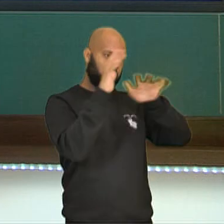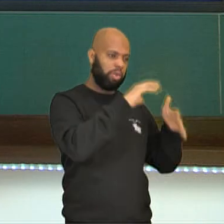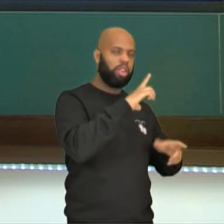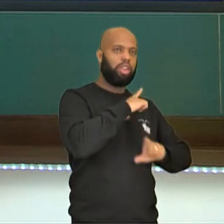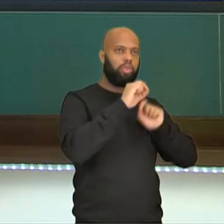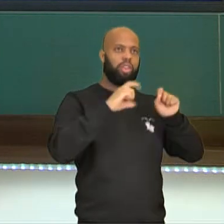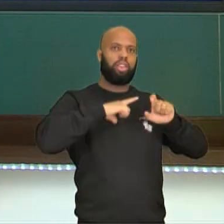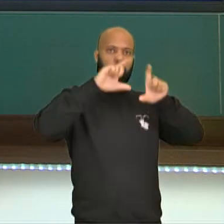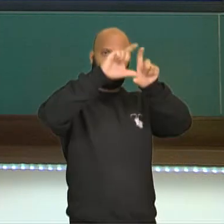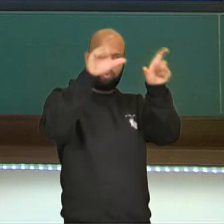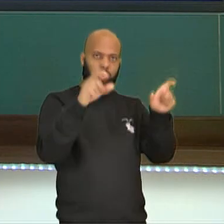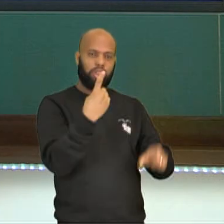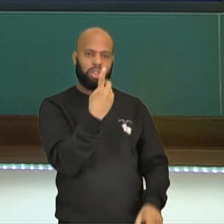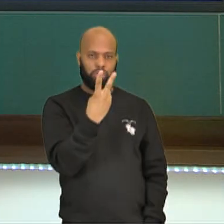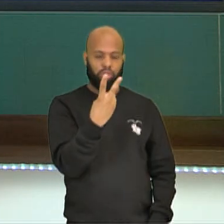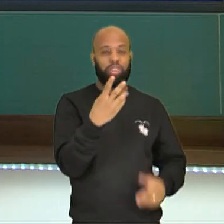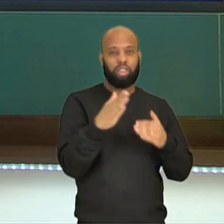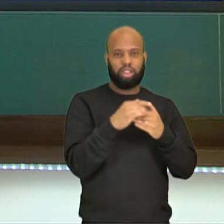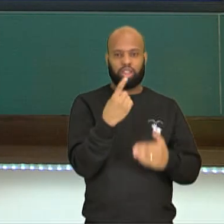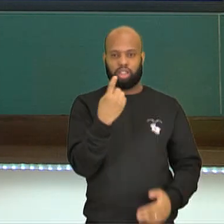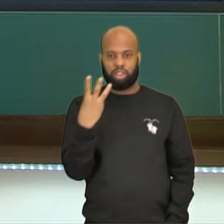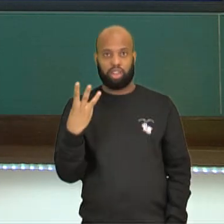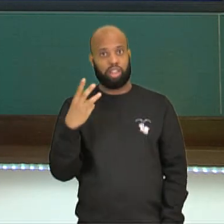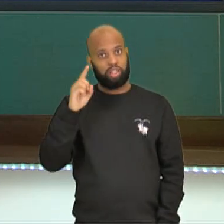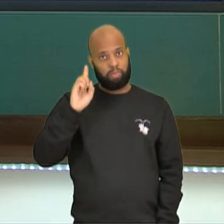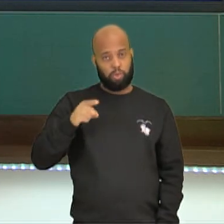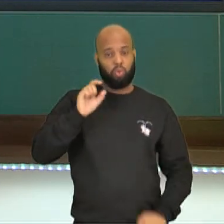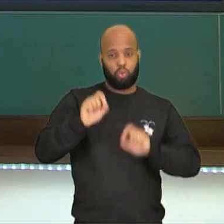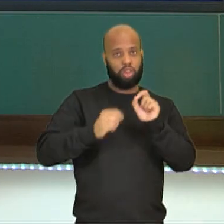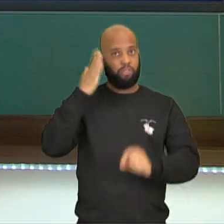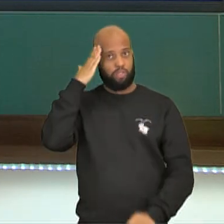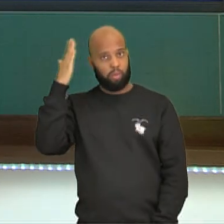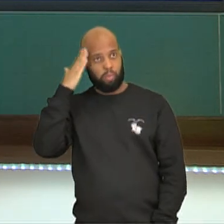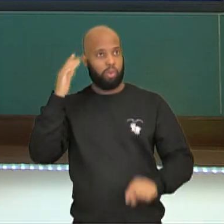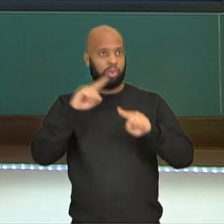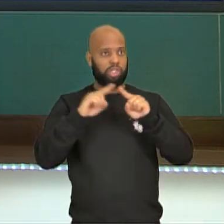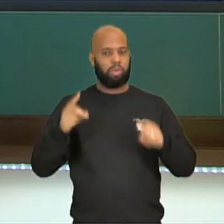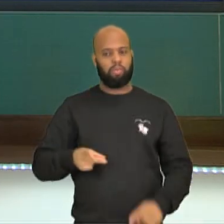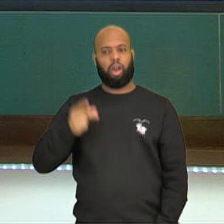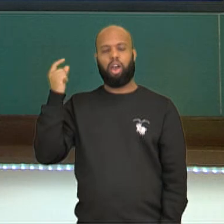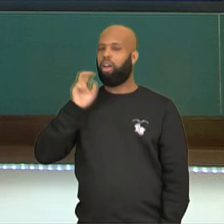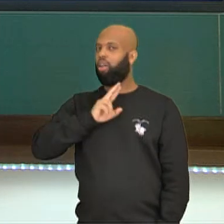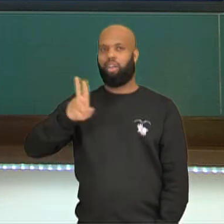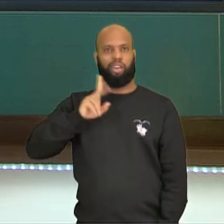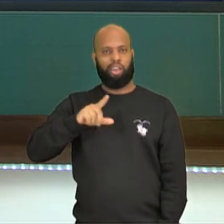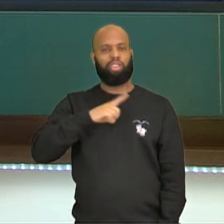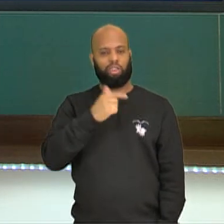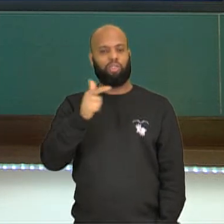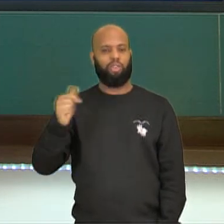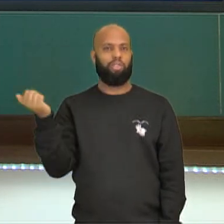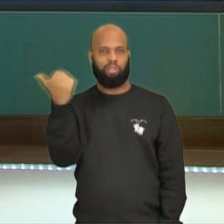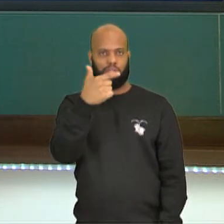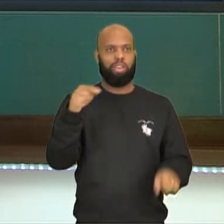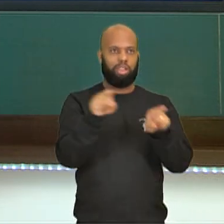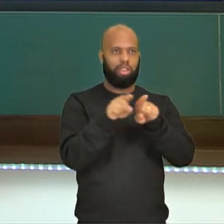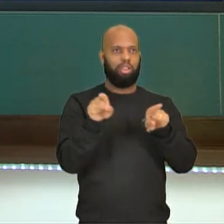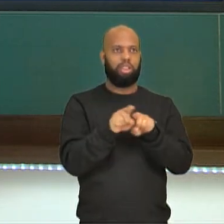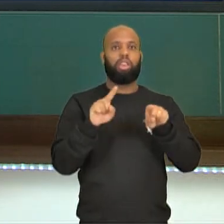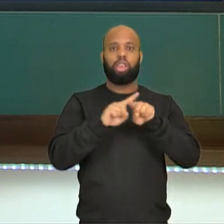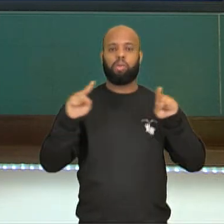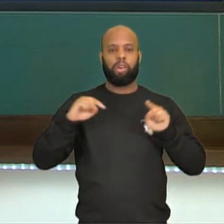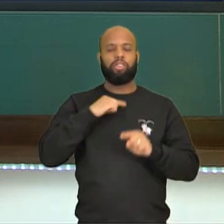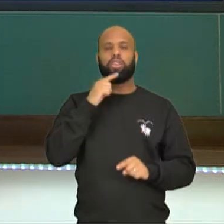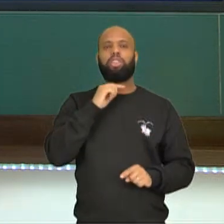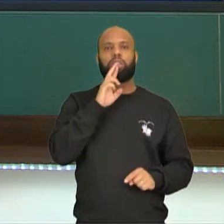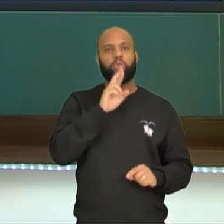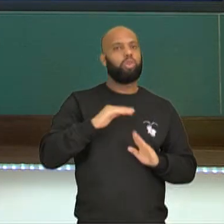do Estreito de Bering, 12 a 13 mil, é a teoria mais popular, mas não é a mais antiga. Mas não responde todas as